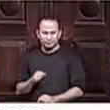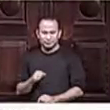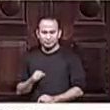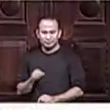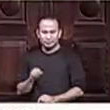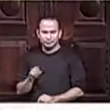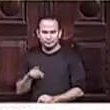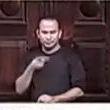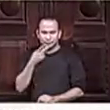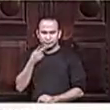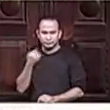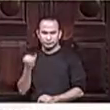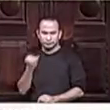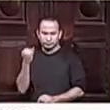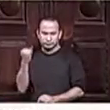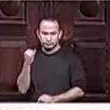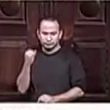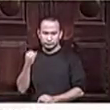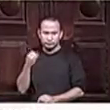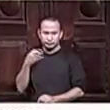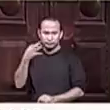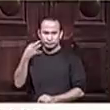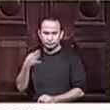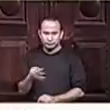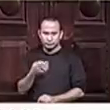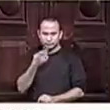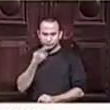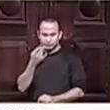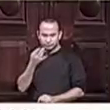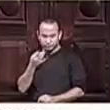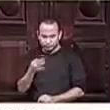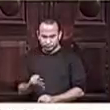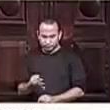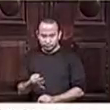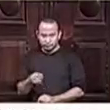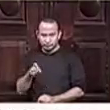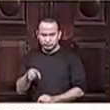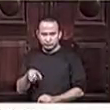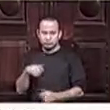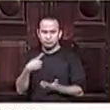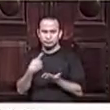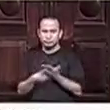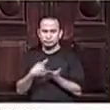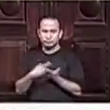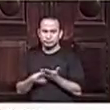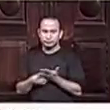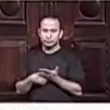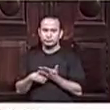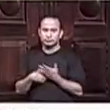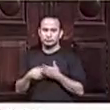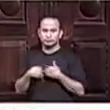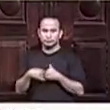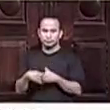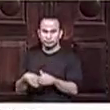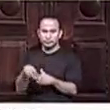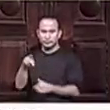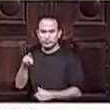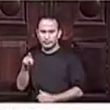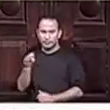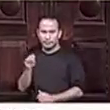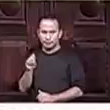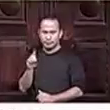coisas preocupantes, afirmando que seria um acordo ainda preservado pelo